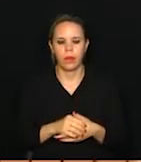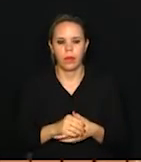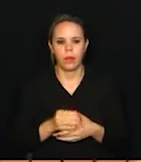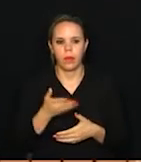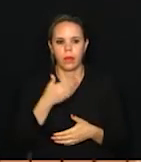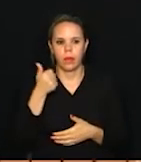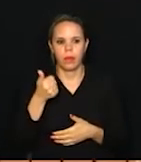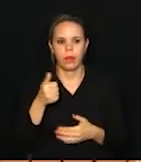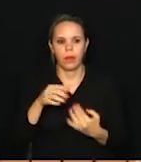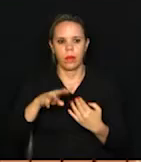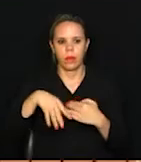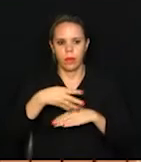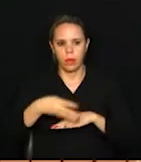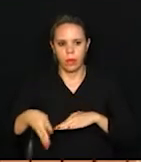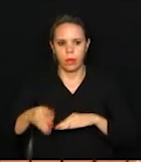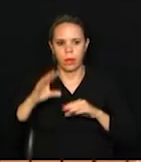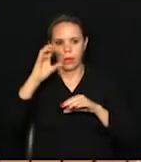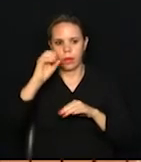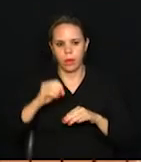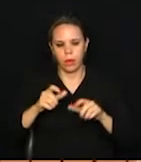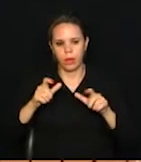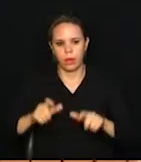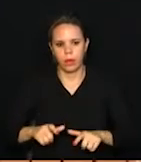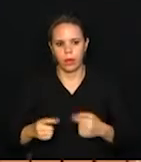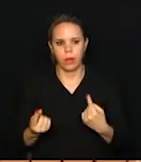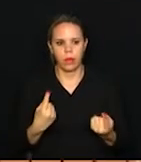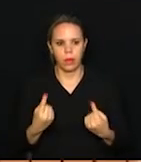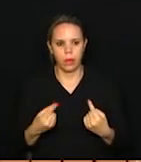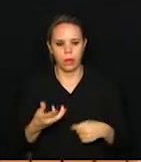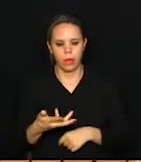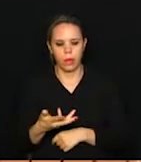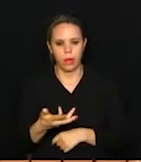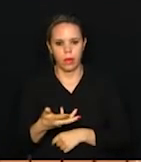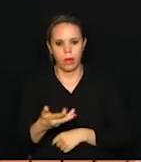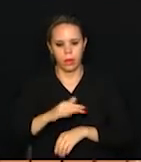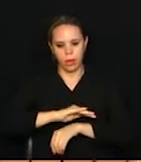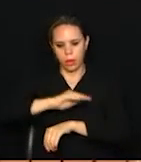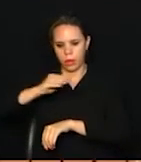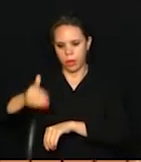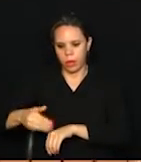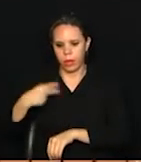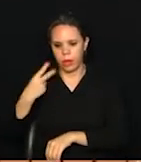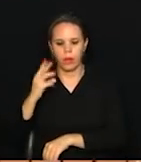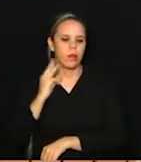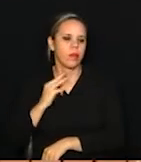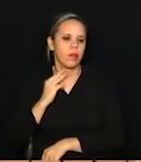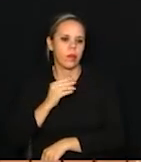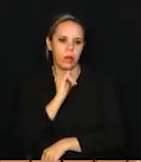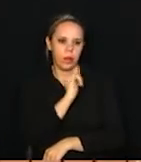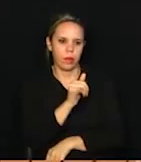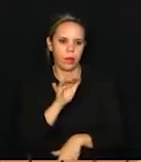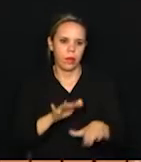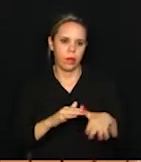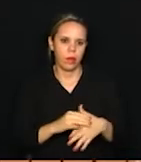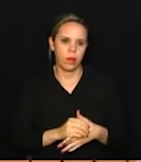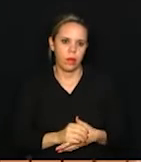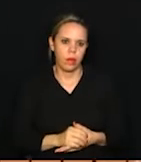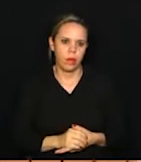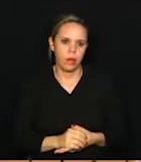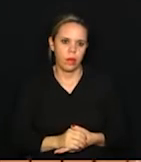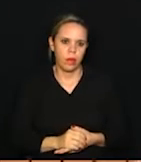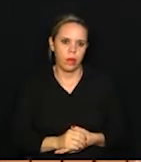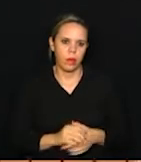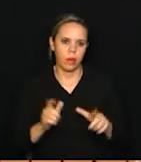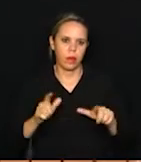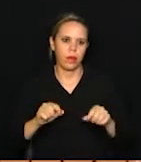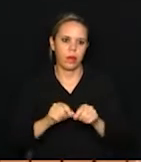melhoria de uma sinalização, instalação de um redutor de velocidade, uma lombada, como o vereador Cecílio Santos falou, que muitas vezes ela está apagada,